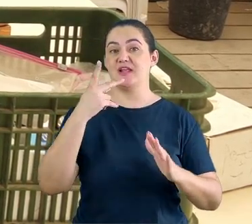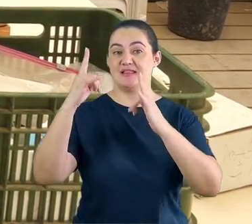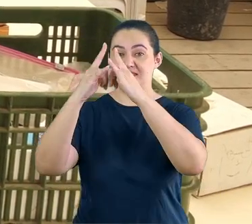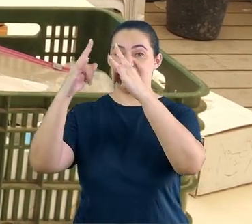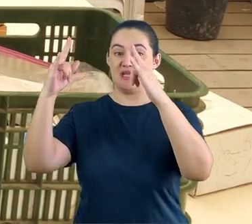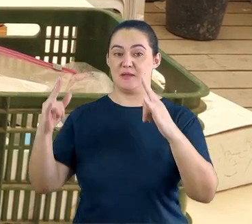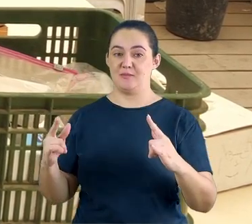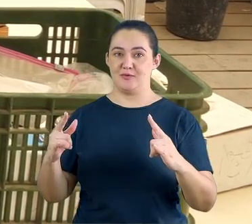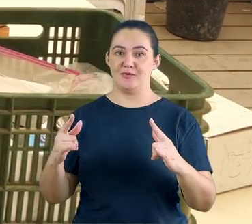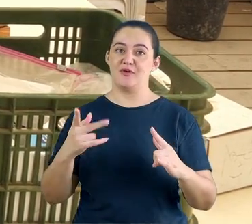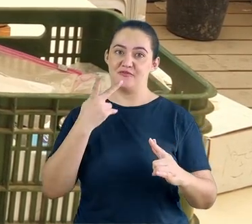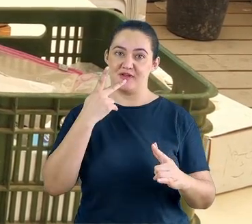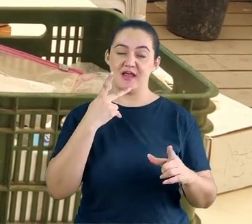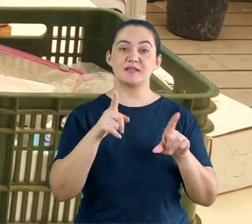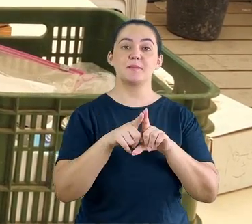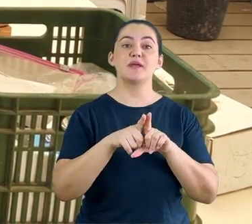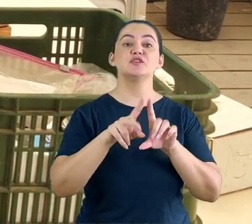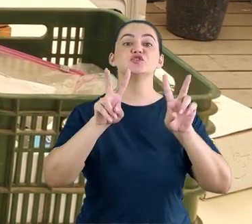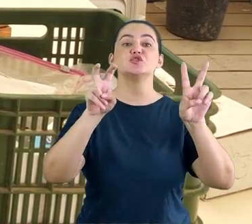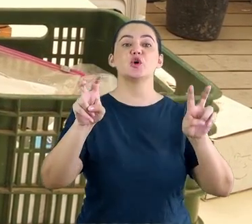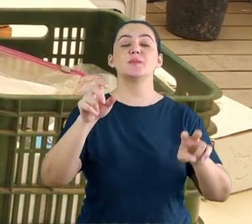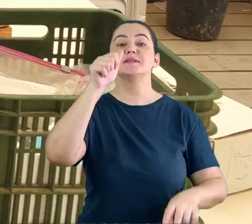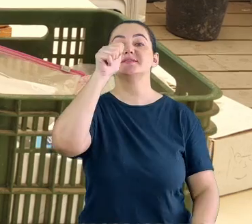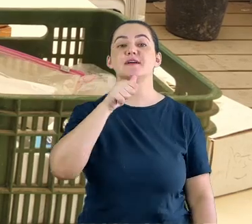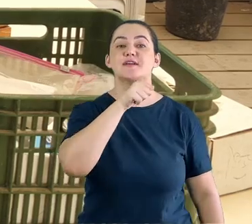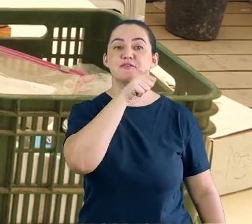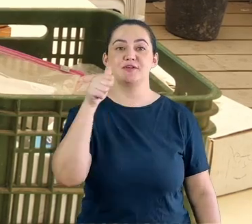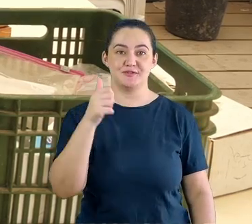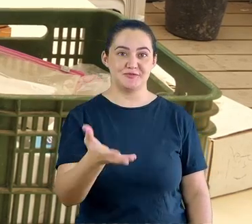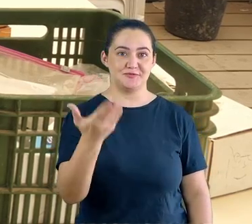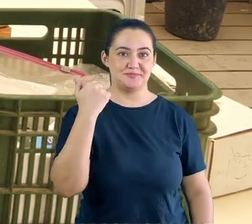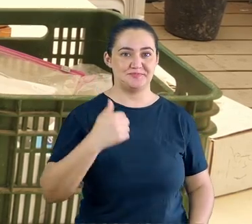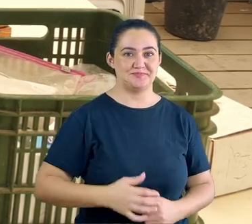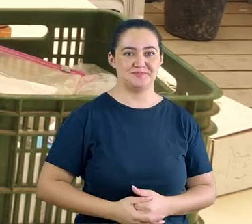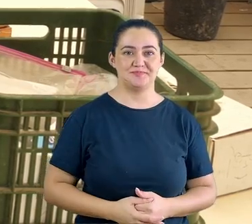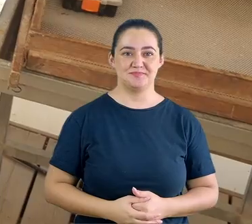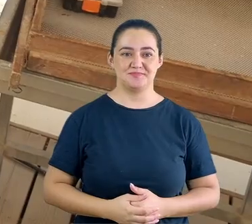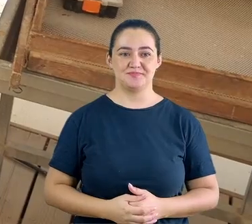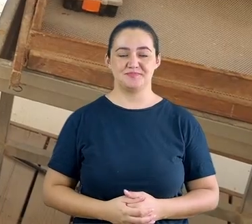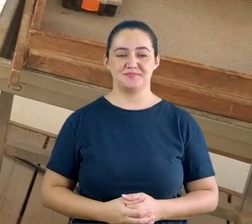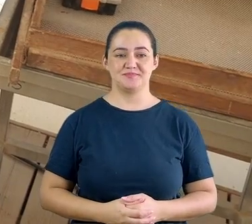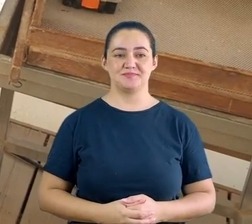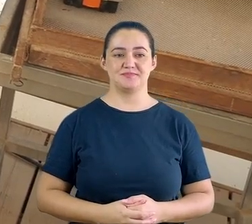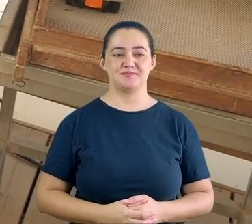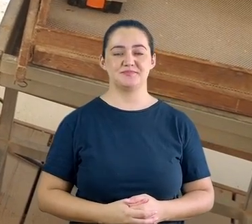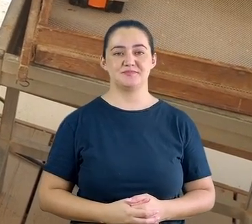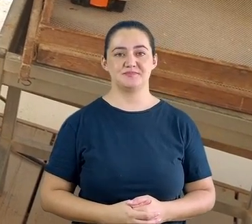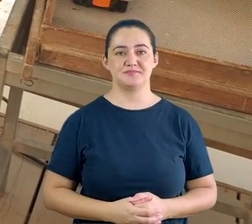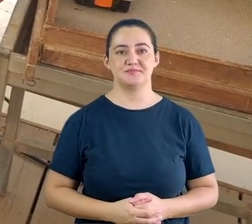tenho que falar também dos sacrifícios. Aí eu quero mostrar algo interessante para você. Vem comigo.